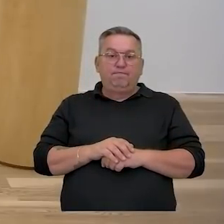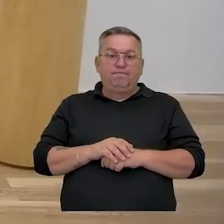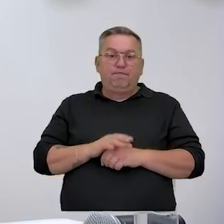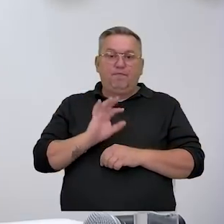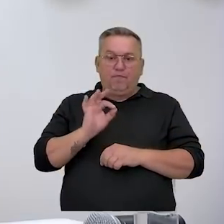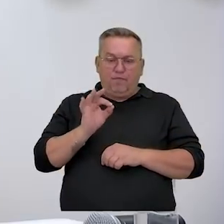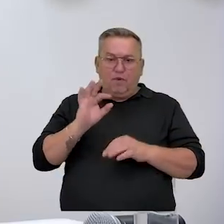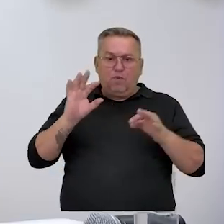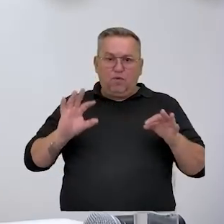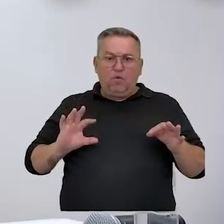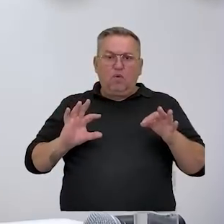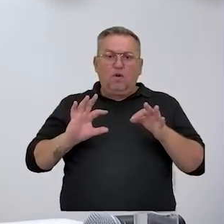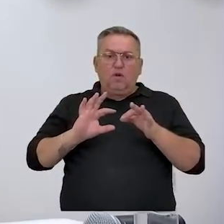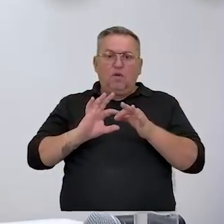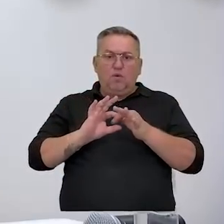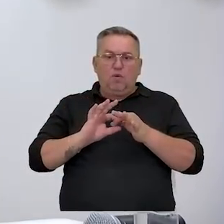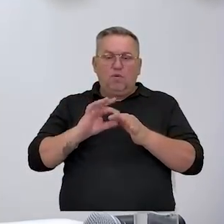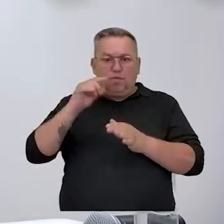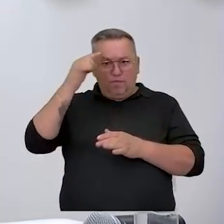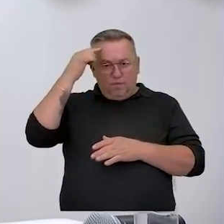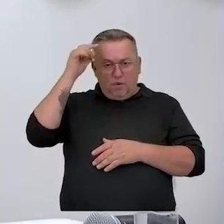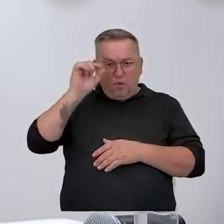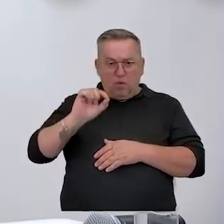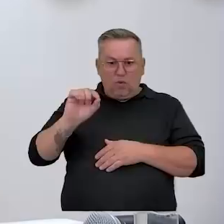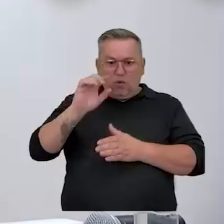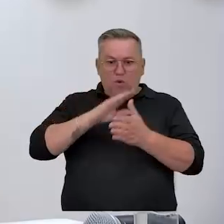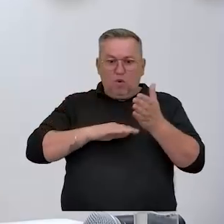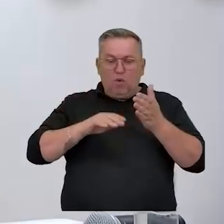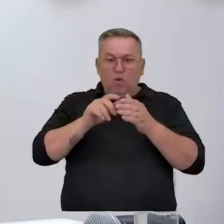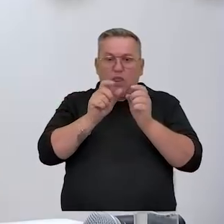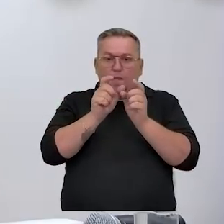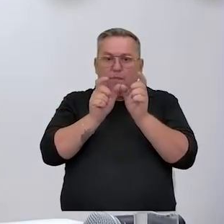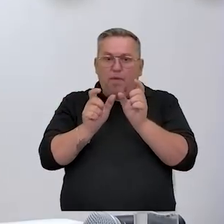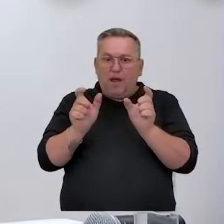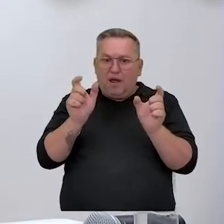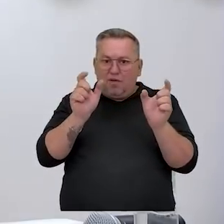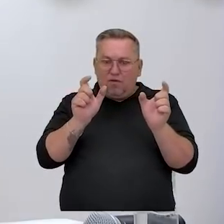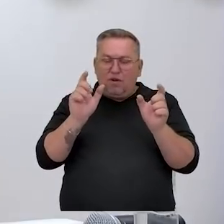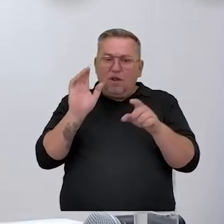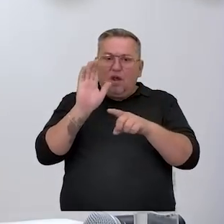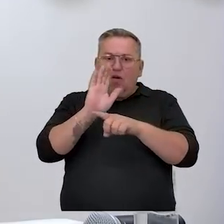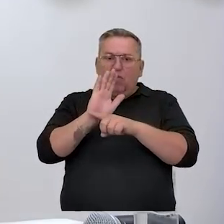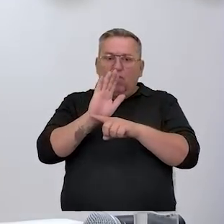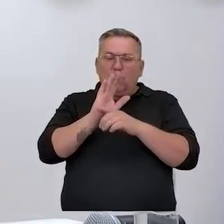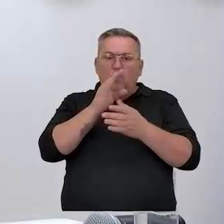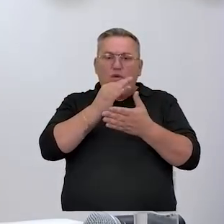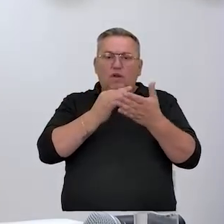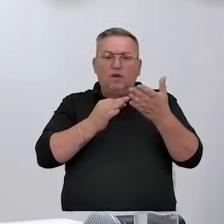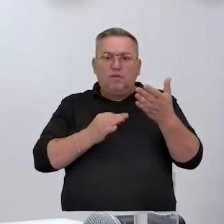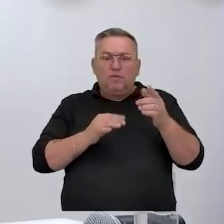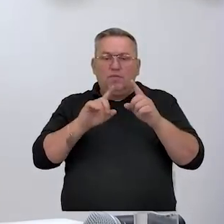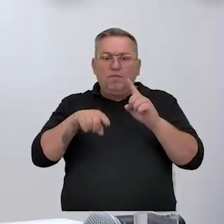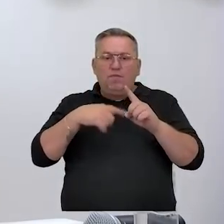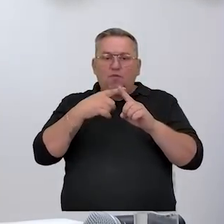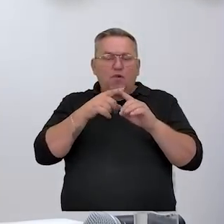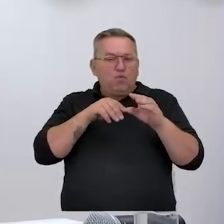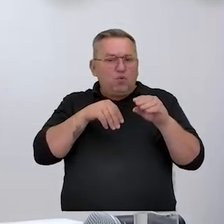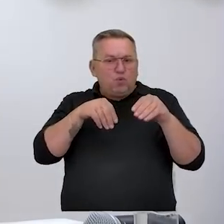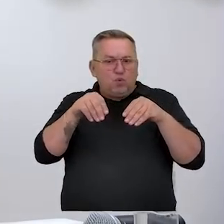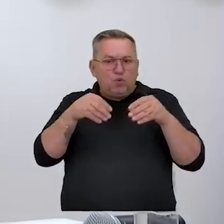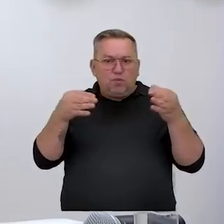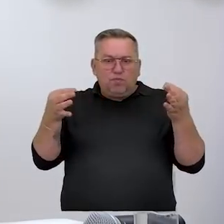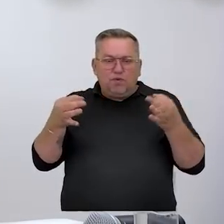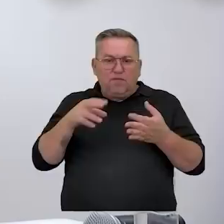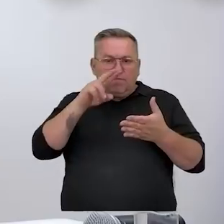realmente, os conectores, vamos pensar o seguinte, é toda a parte, ou todos os elementos que ajudam textos, né, os textos a ficarem articulados, por